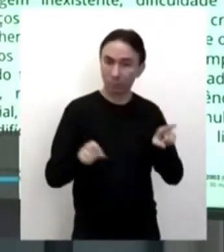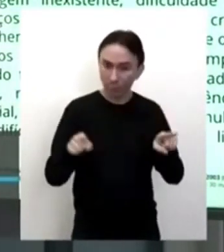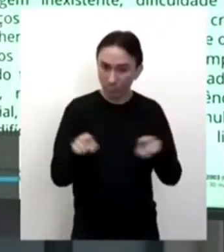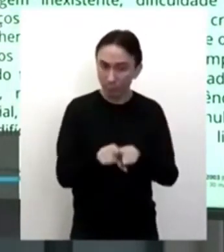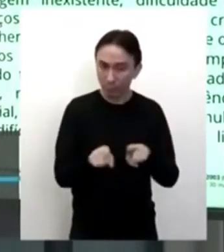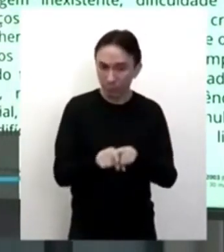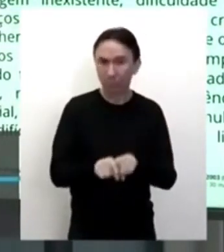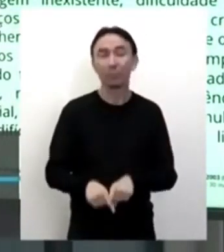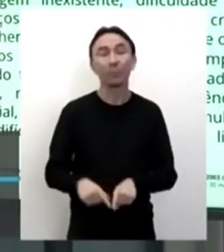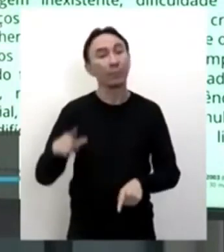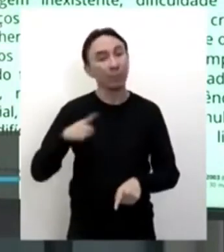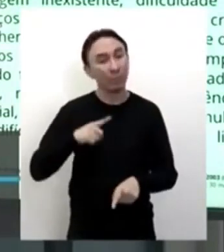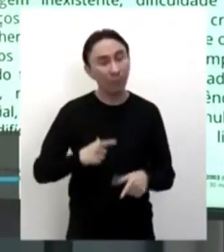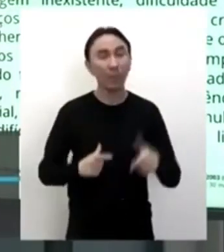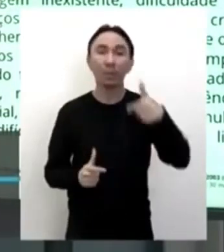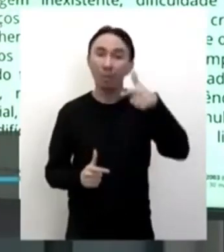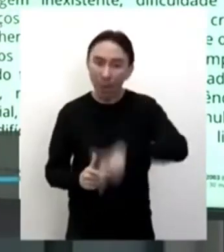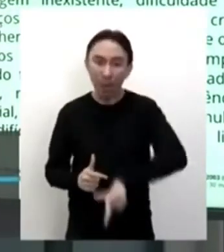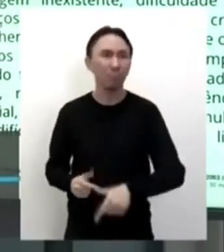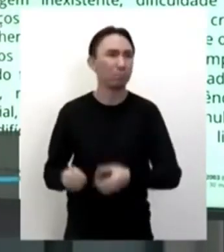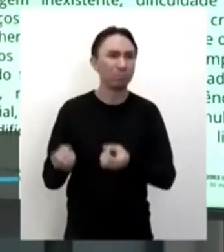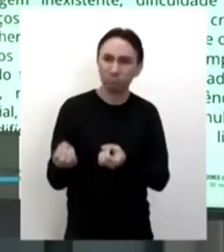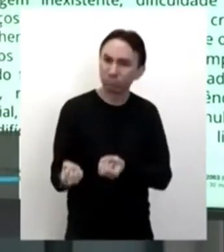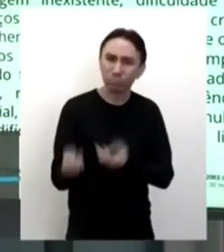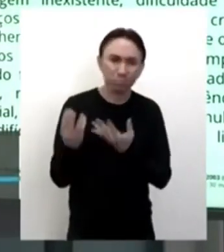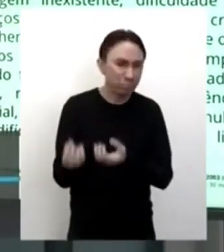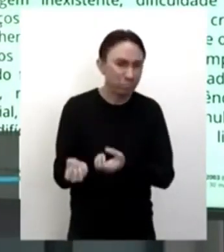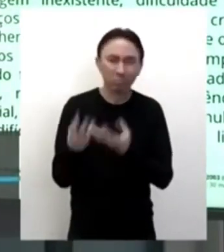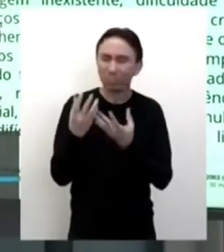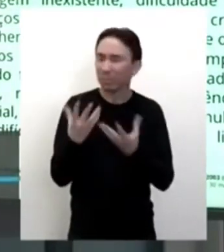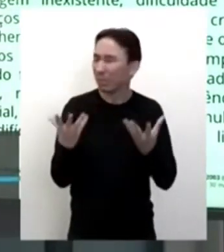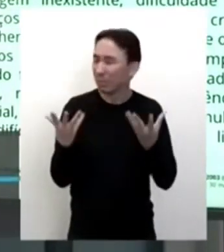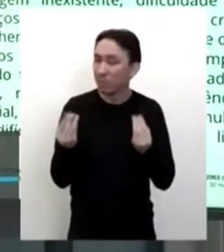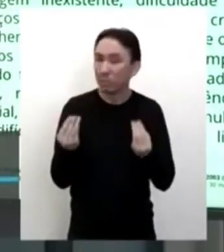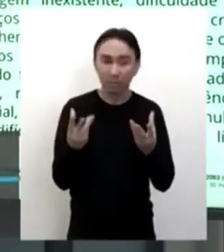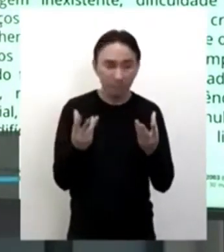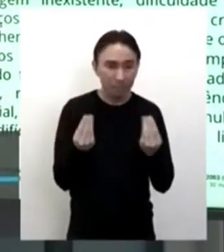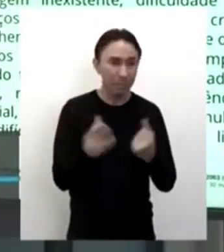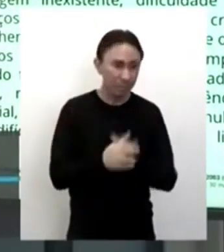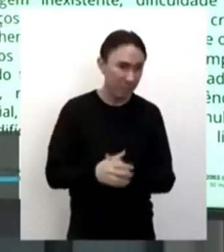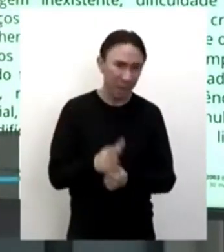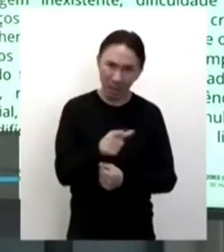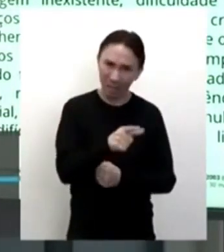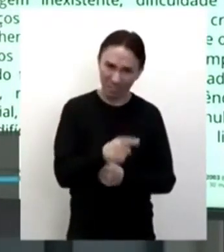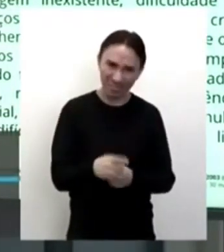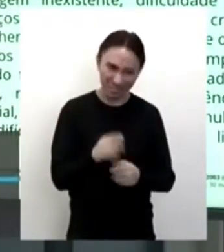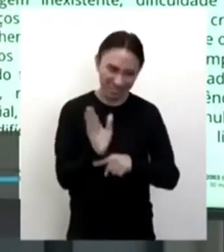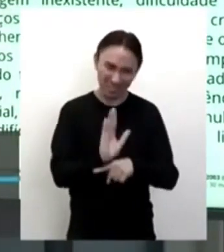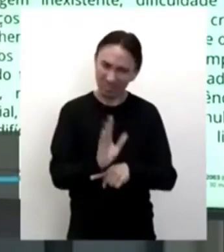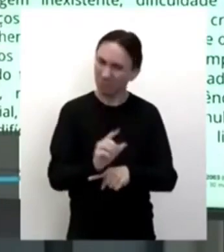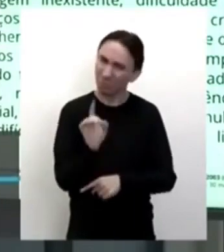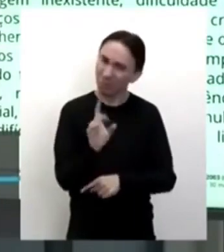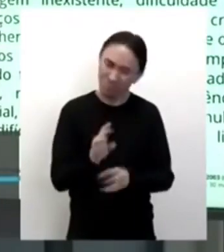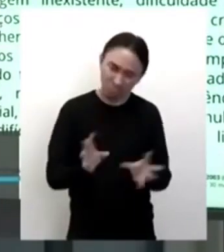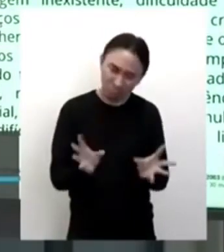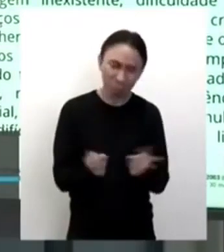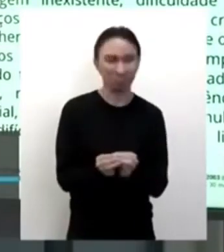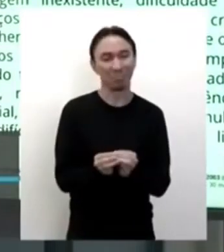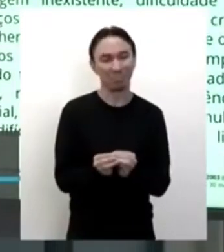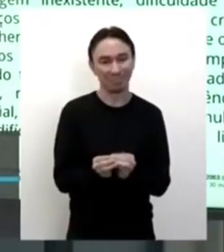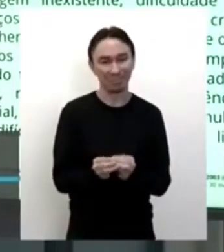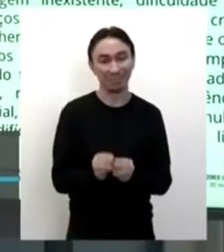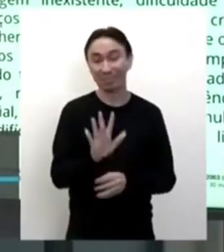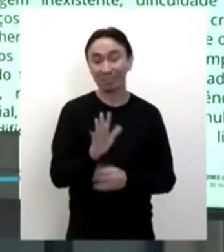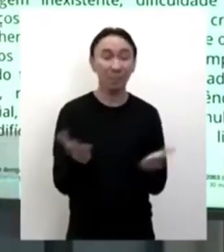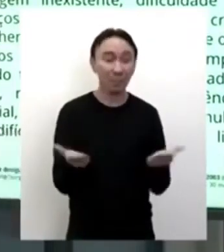mais, né, muito mais dados aí do que foi apresentado aí, que é só uma síntese aí do que nós temos, tá certo? Vamos lá começar aí